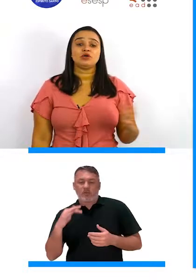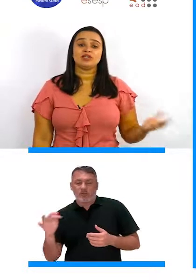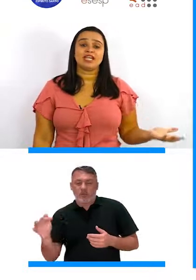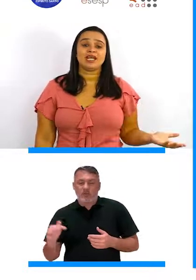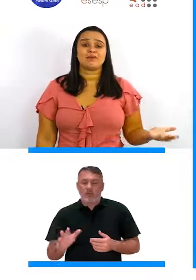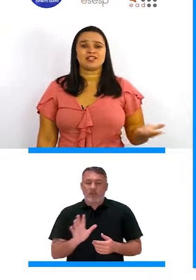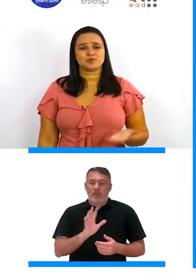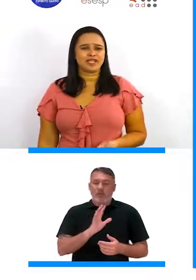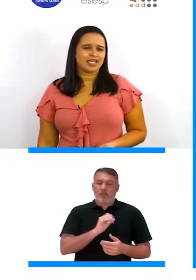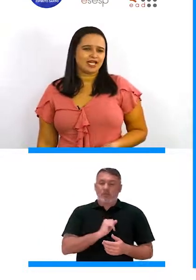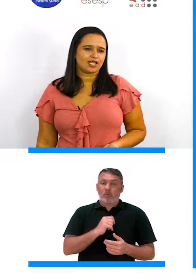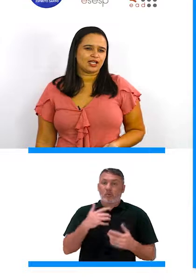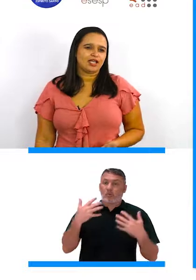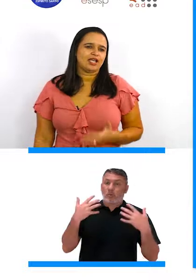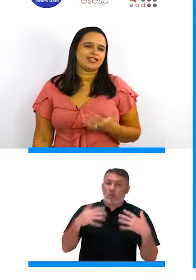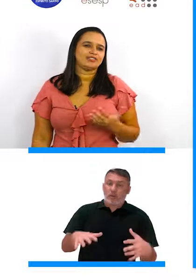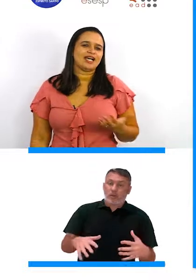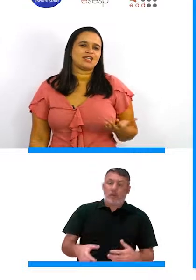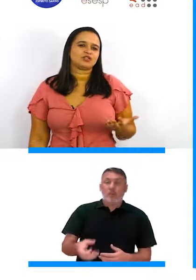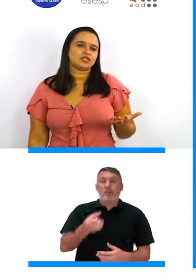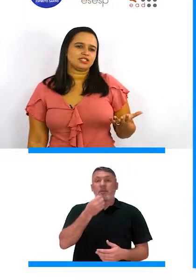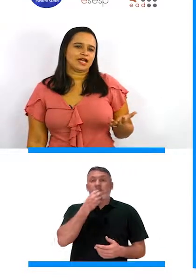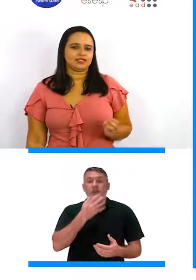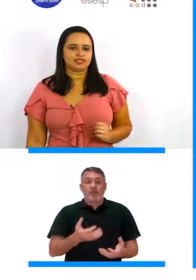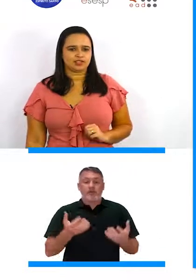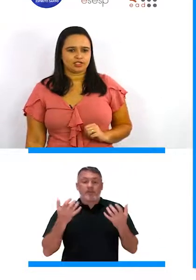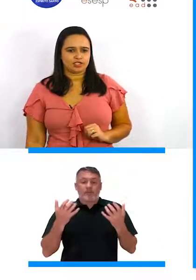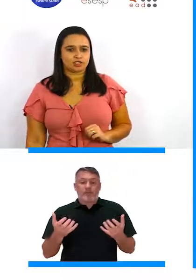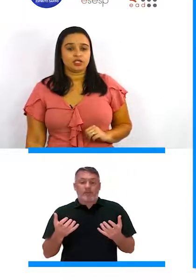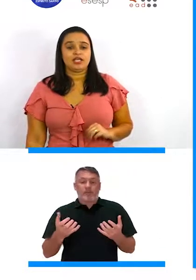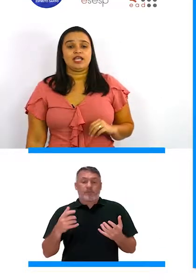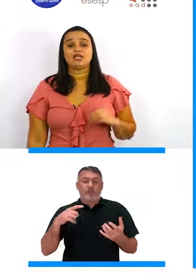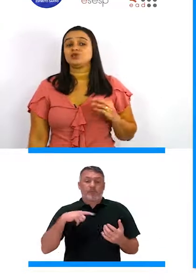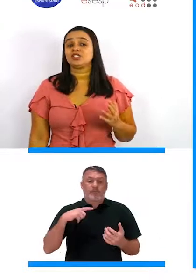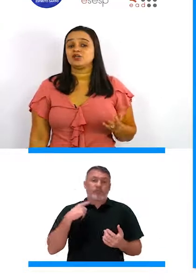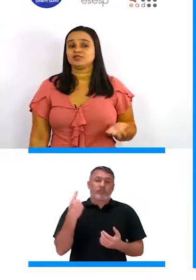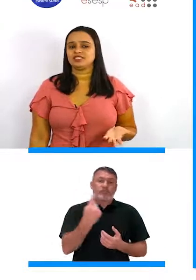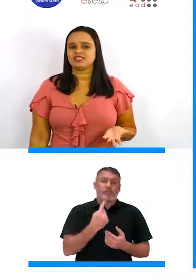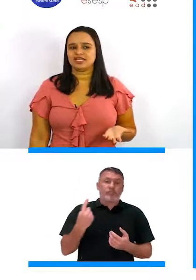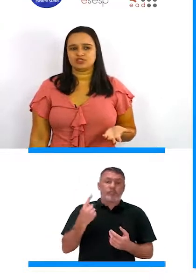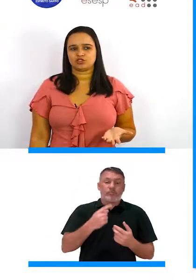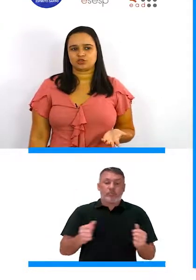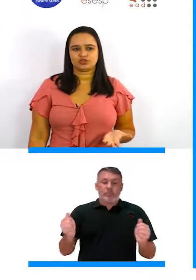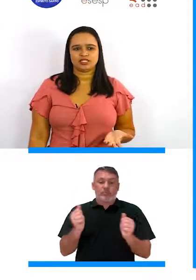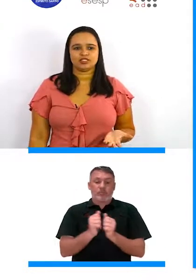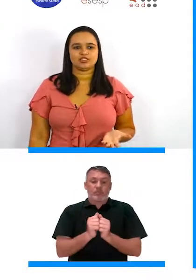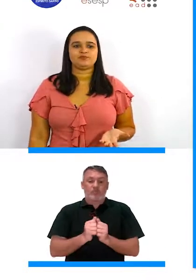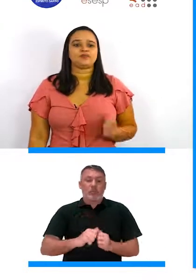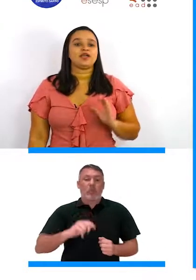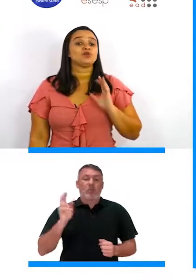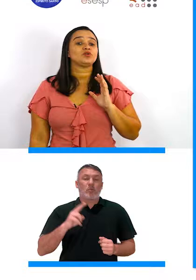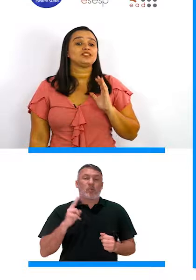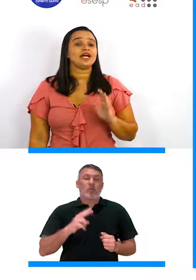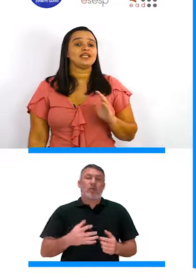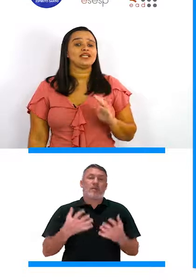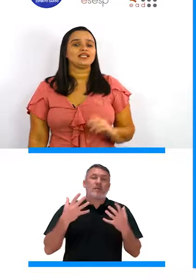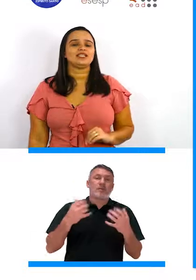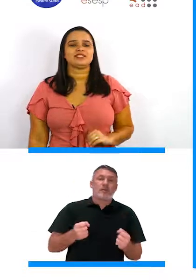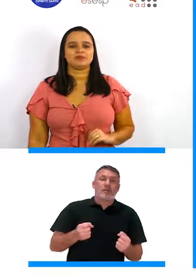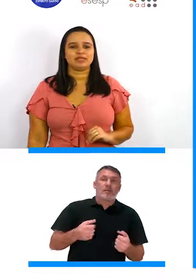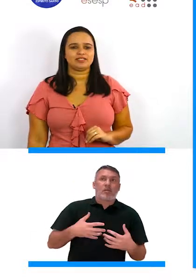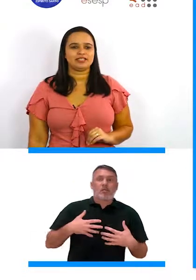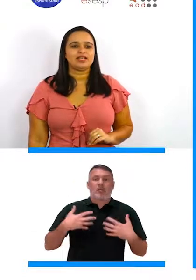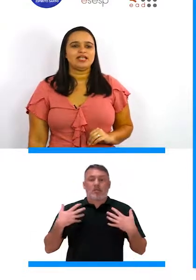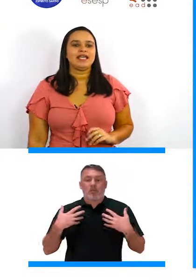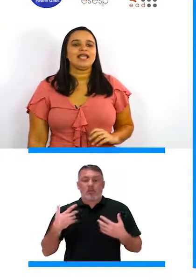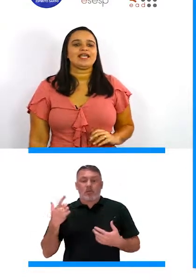é um não querer, mas bem querer, é andar solitário entre a gente, é nunca contentar-se de contente, é um cuidar que ganha e